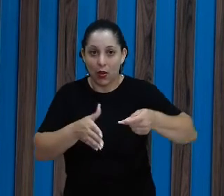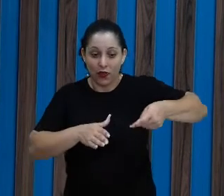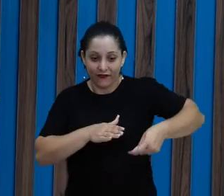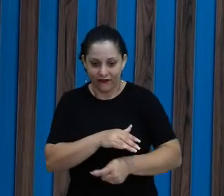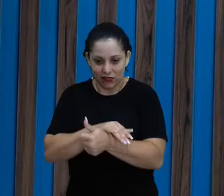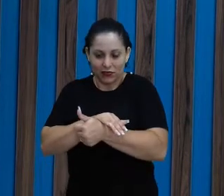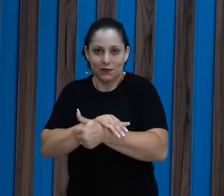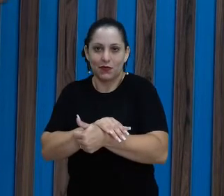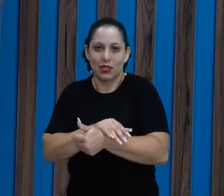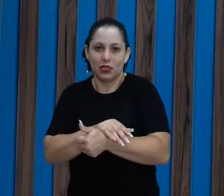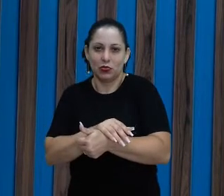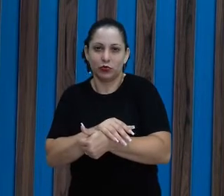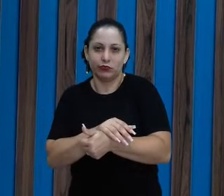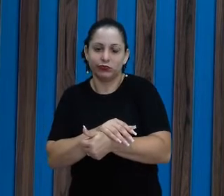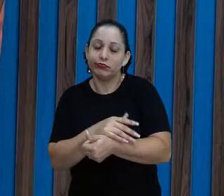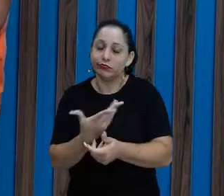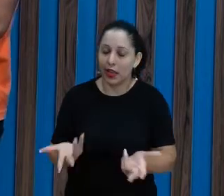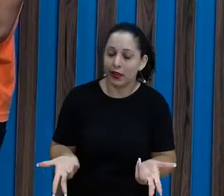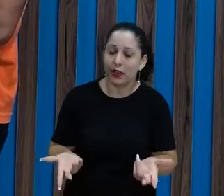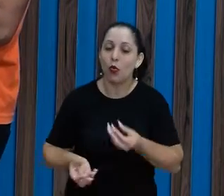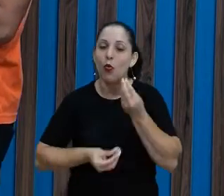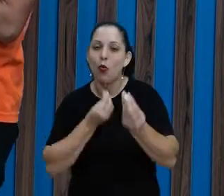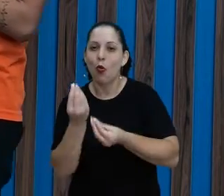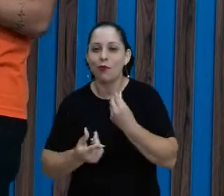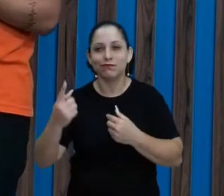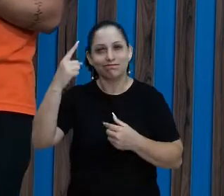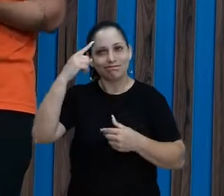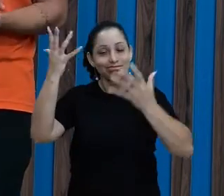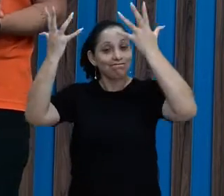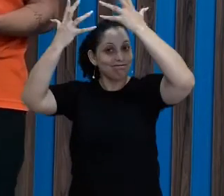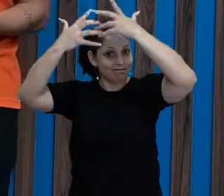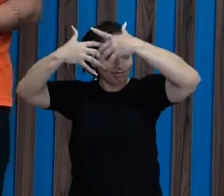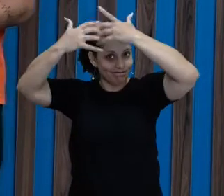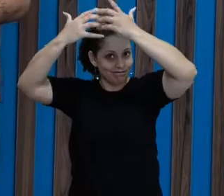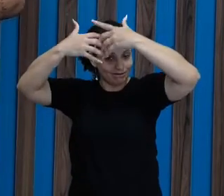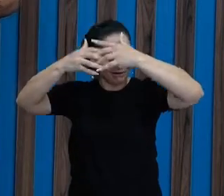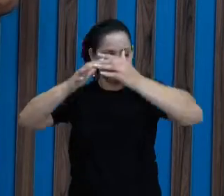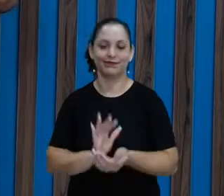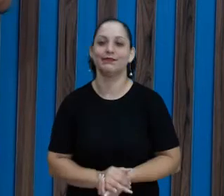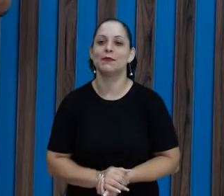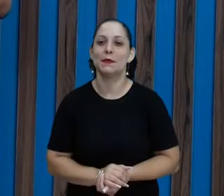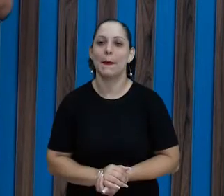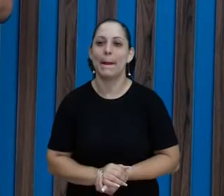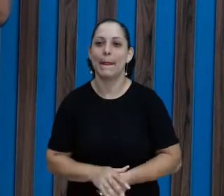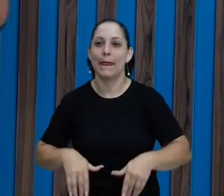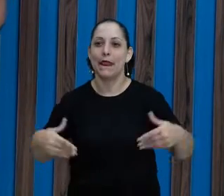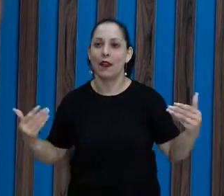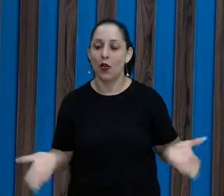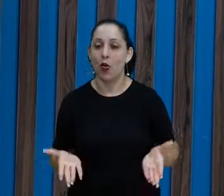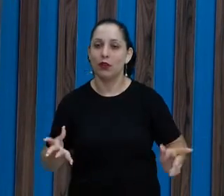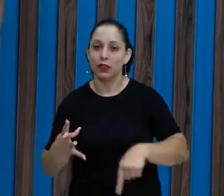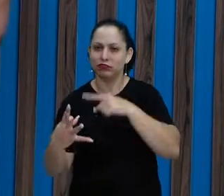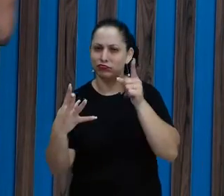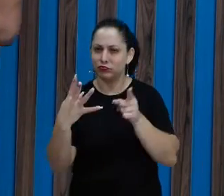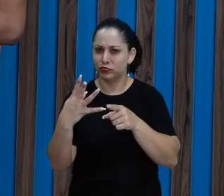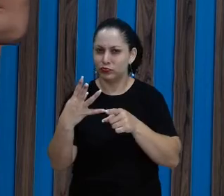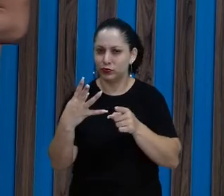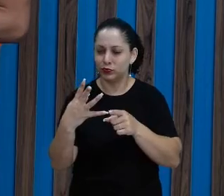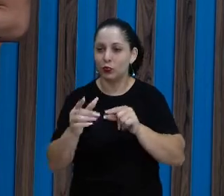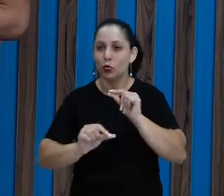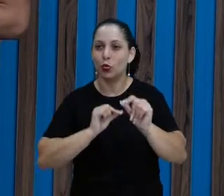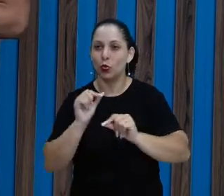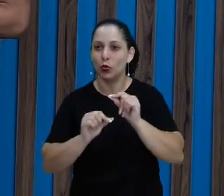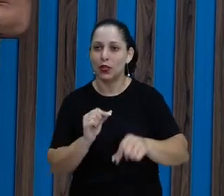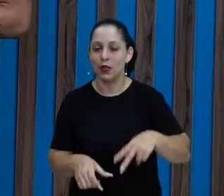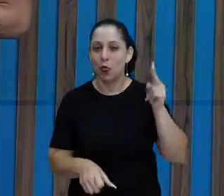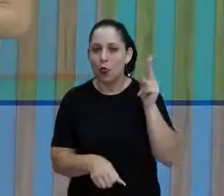um do que para outro? Né? Reflexão aí, mais uma reflexão para vocês. E aí, mais um ponto. A proteção e o incentivo